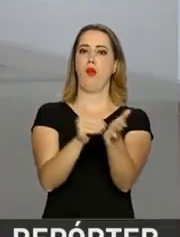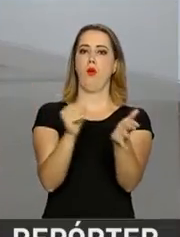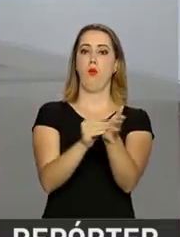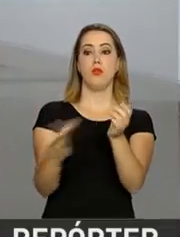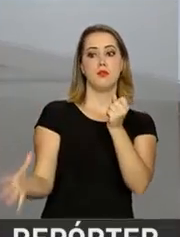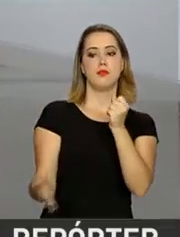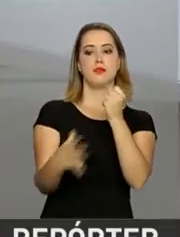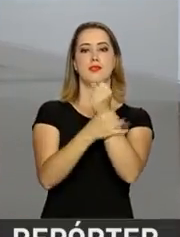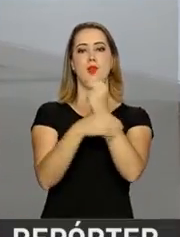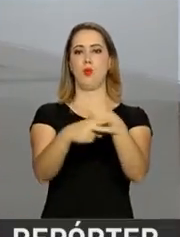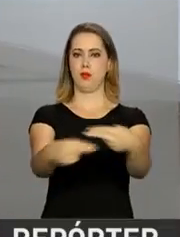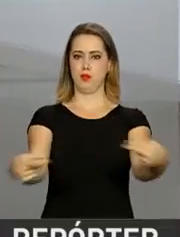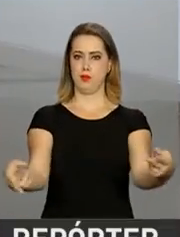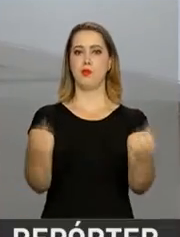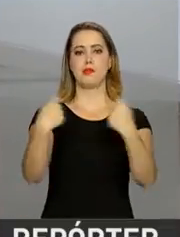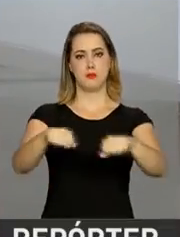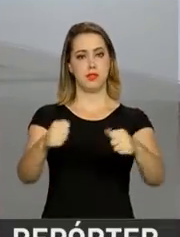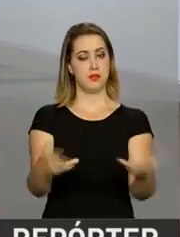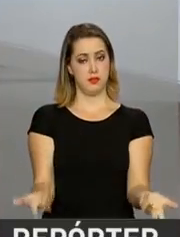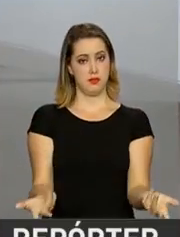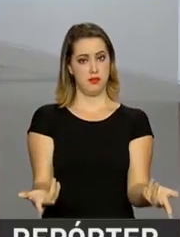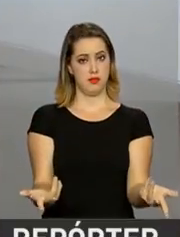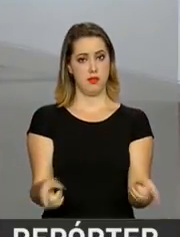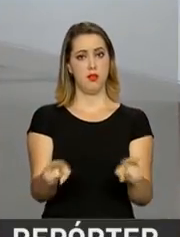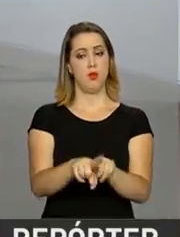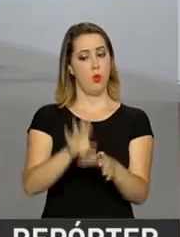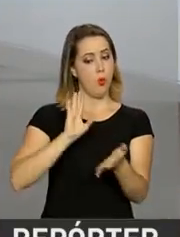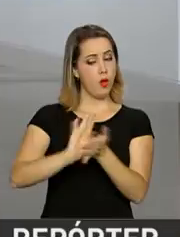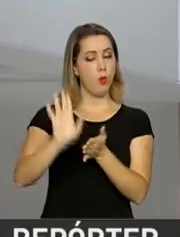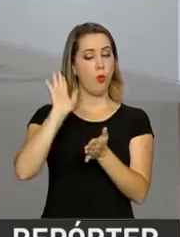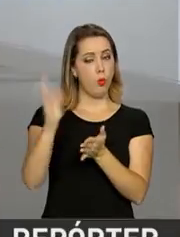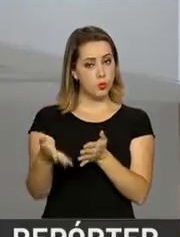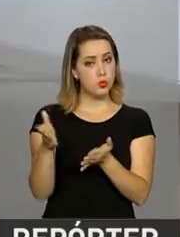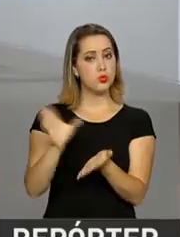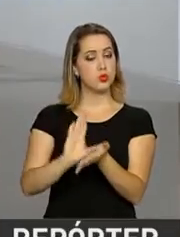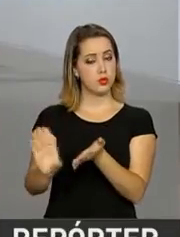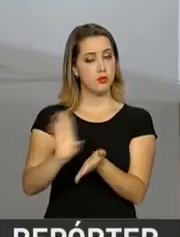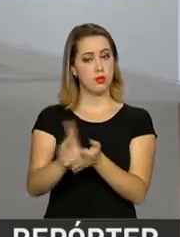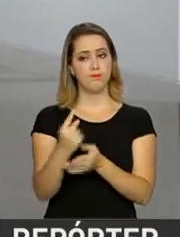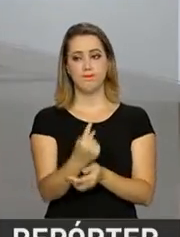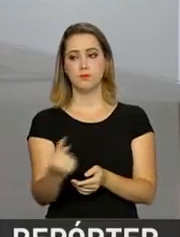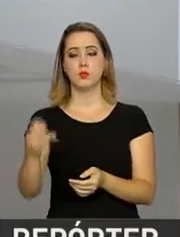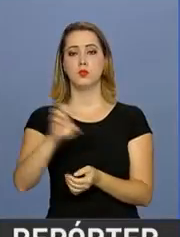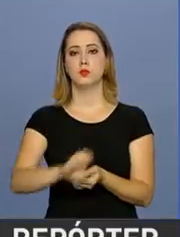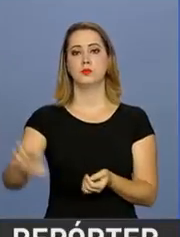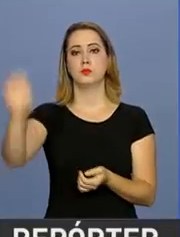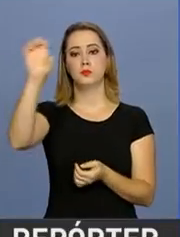bloqueadores de celular e lembrou que os recursos para isso já foram repassados aos estados